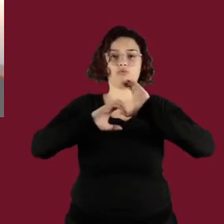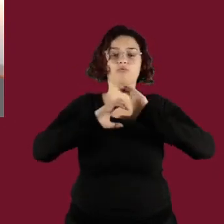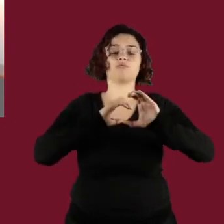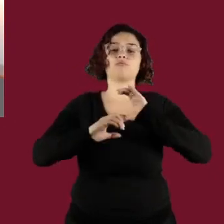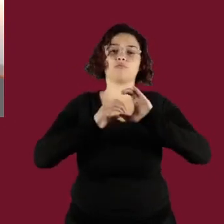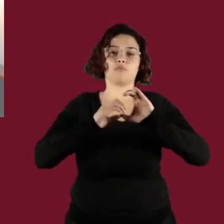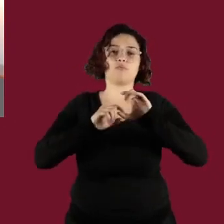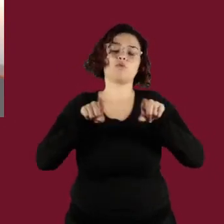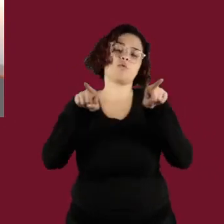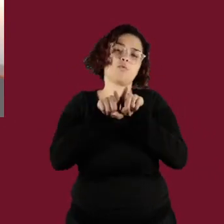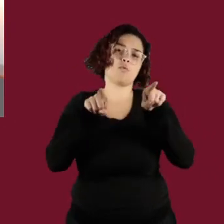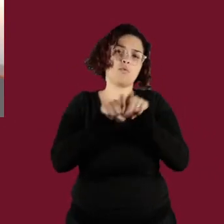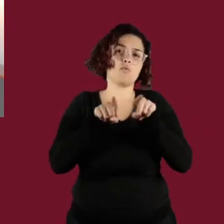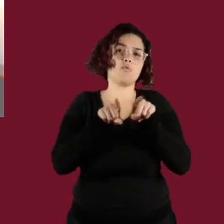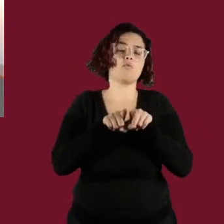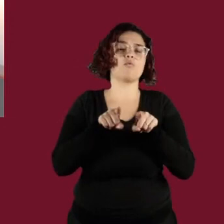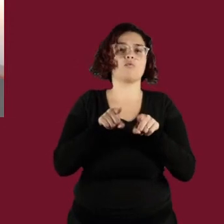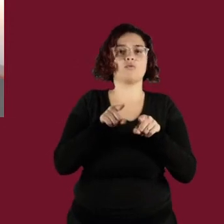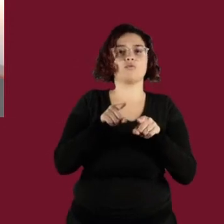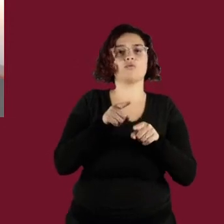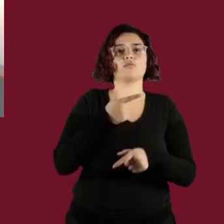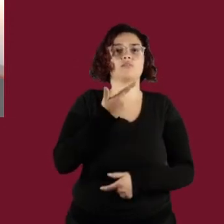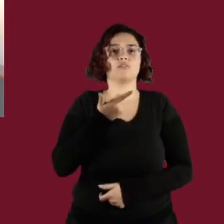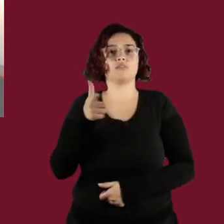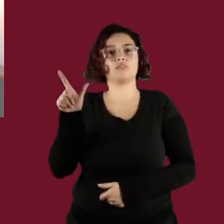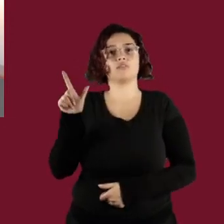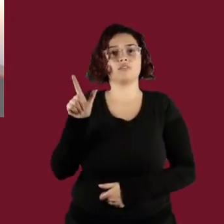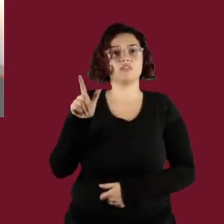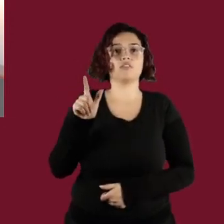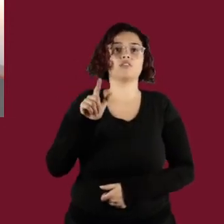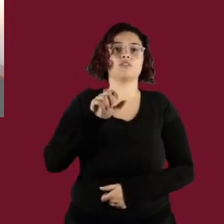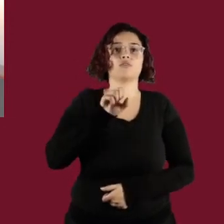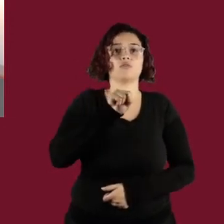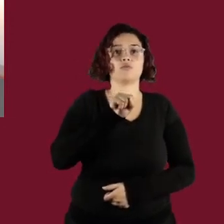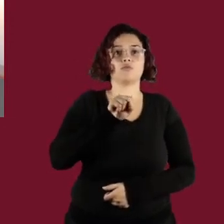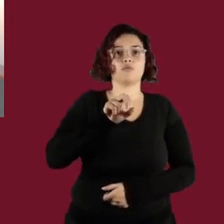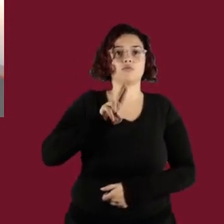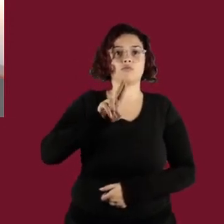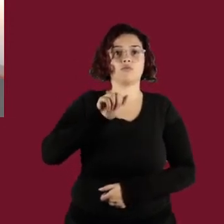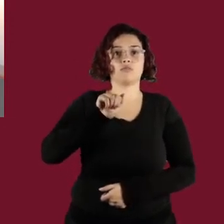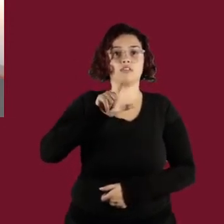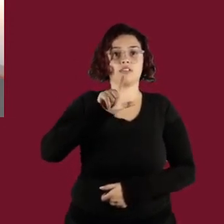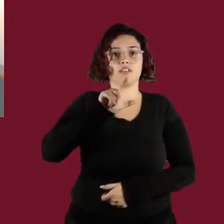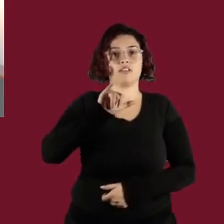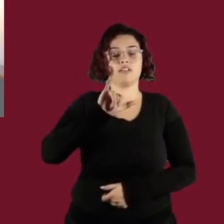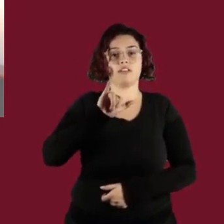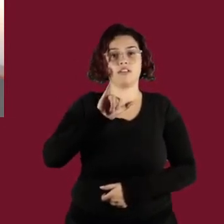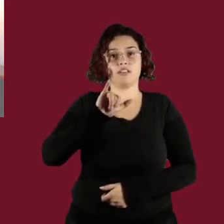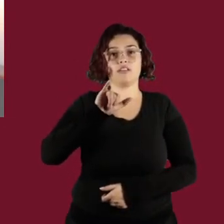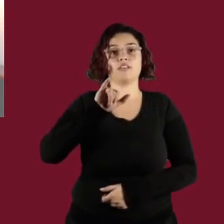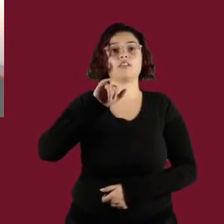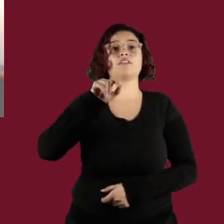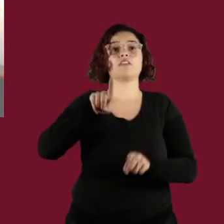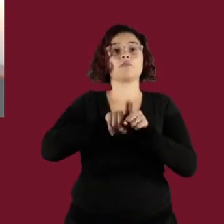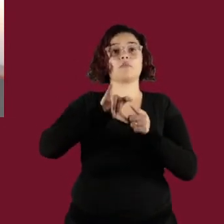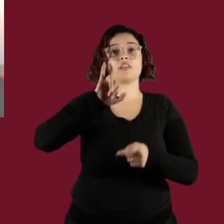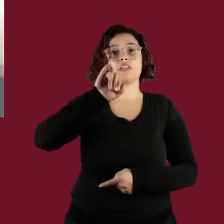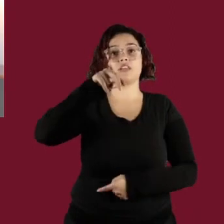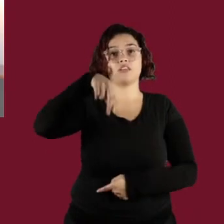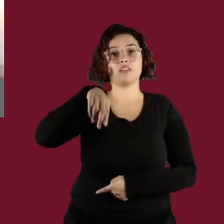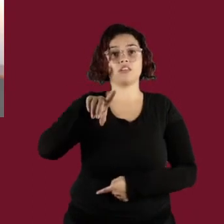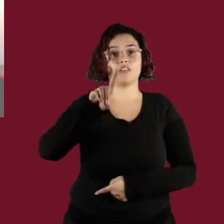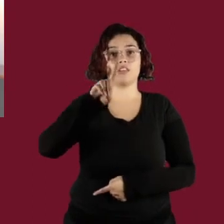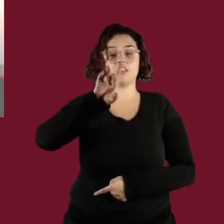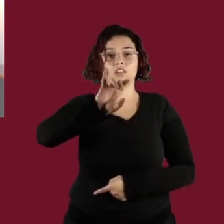também como é que Swahili, que é outra língua aqui, ou Swahili, que é outra língua aqui da ONU News, e também Hindi. E o objetivo